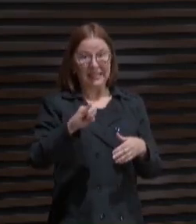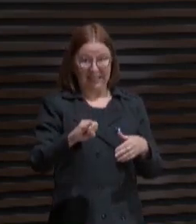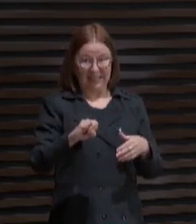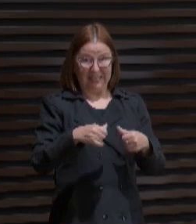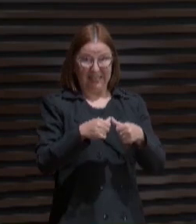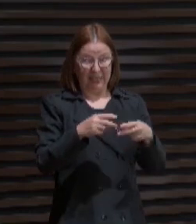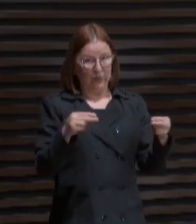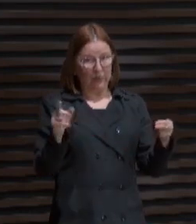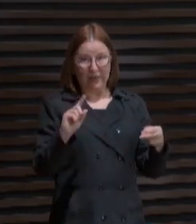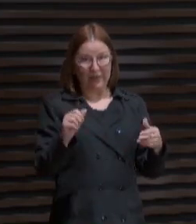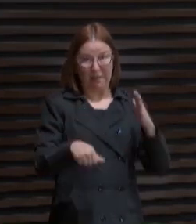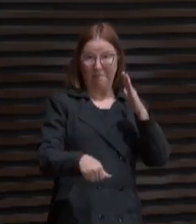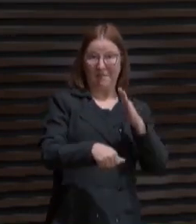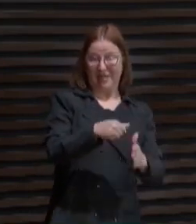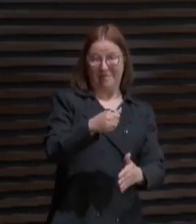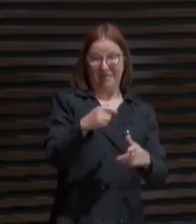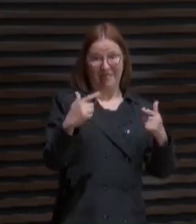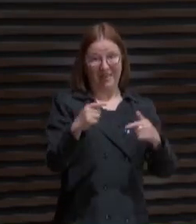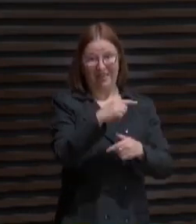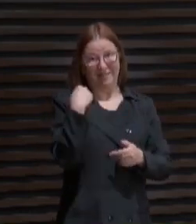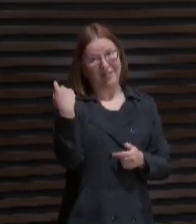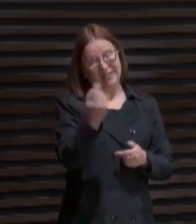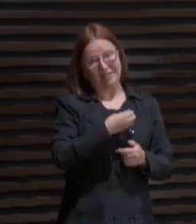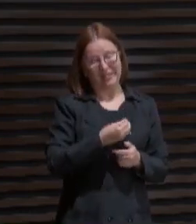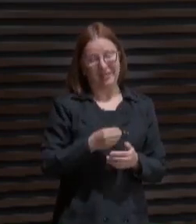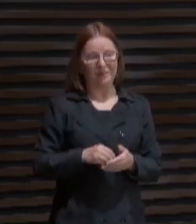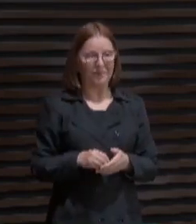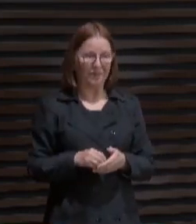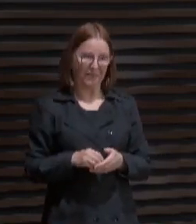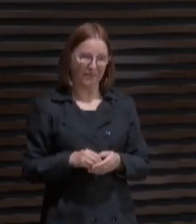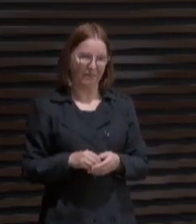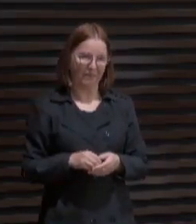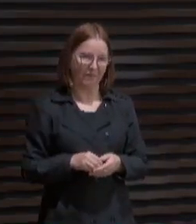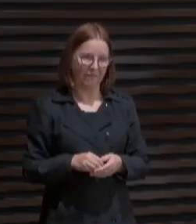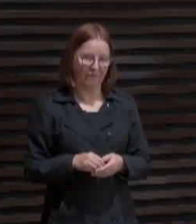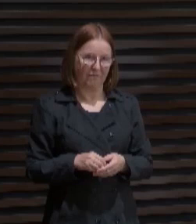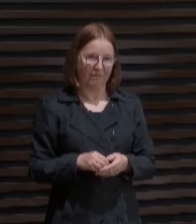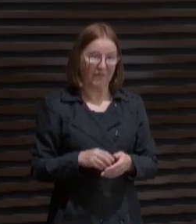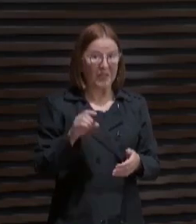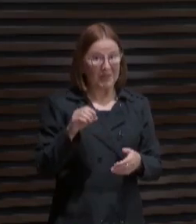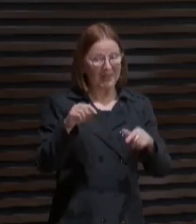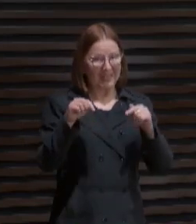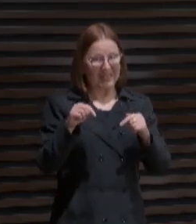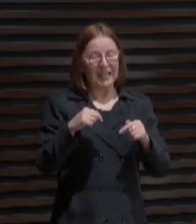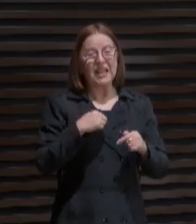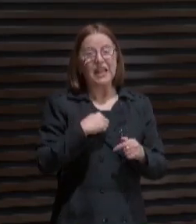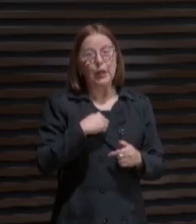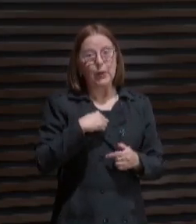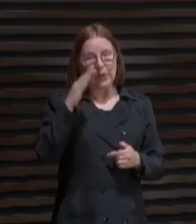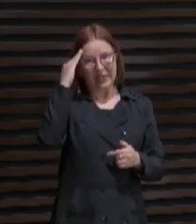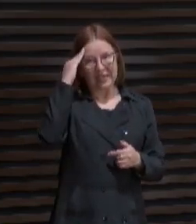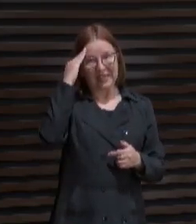desde que isso não se torne um ídolo. Só aqui eu fui entender o que aconteceu na